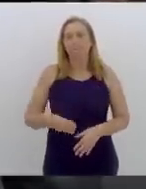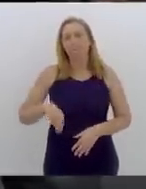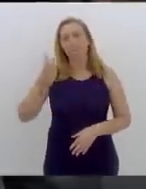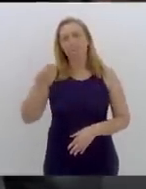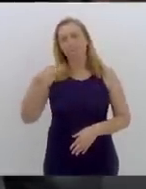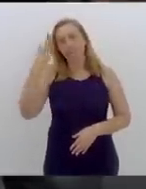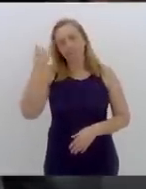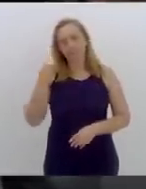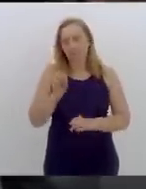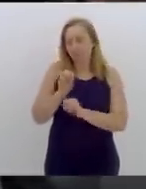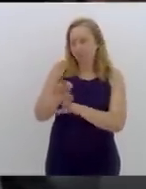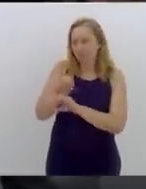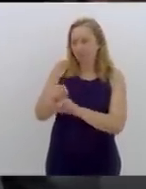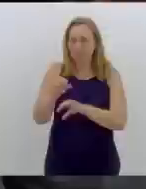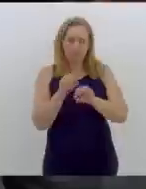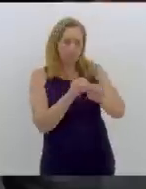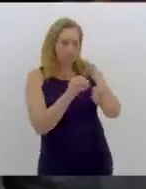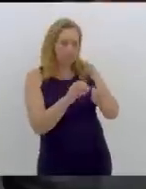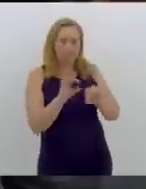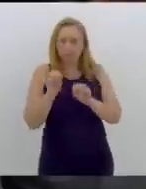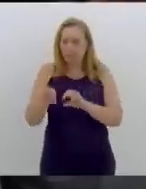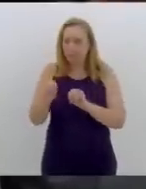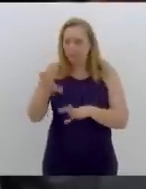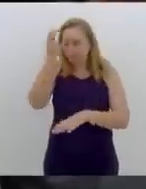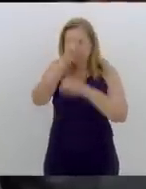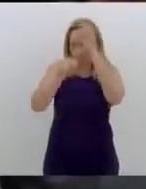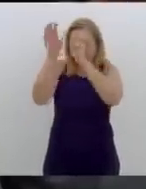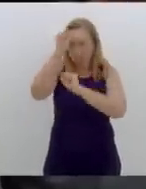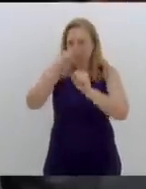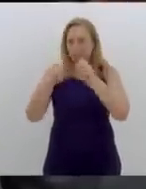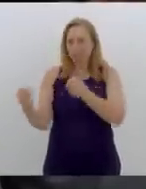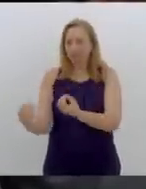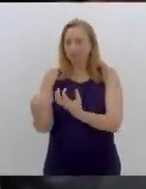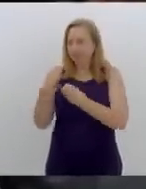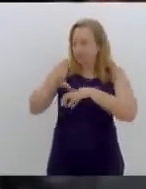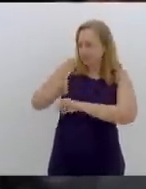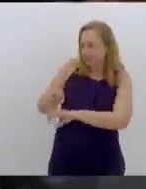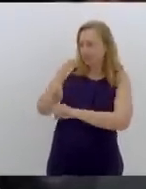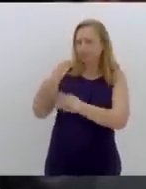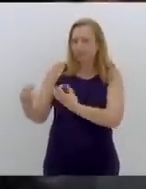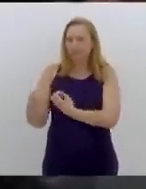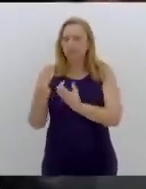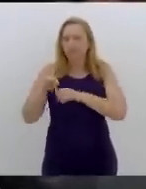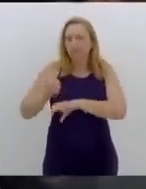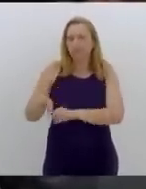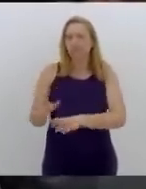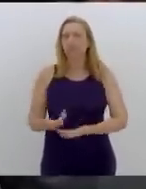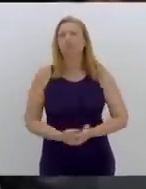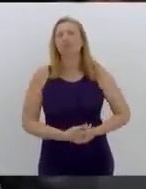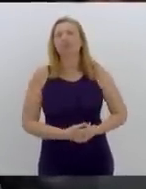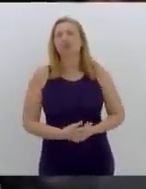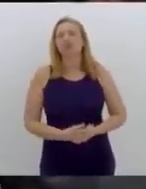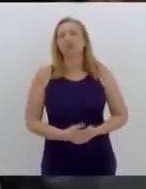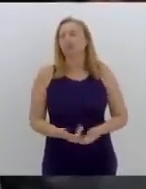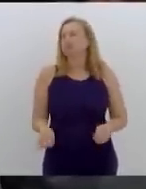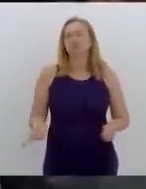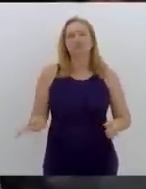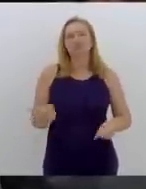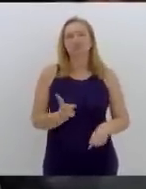souber mais ensino o outro Quem souber menos procura aprender e assim nós vamos levar nossa vida eu tô eu não tenho lá muito tempo mas